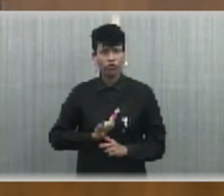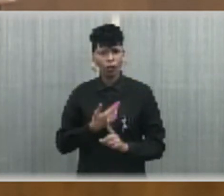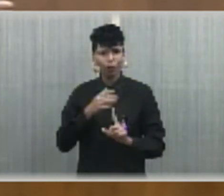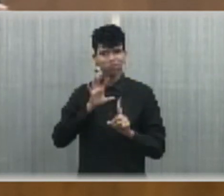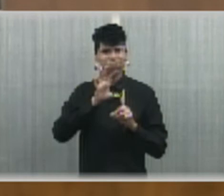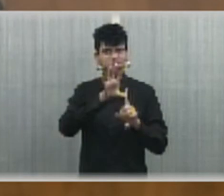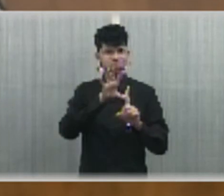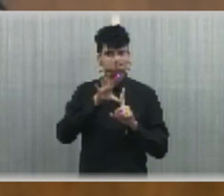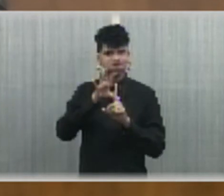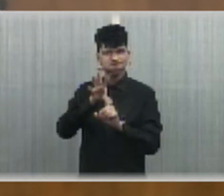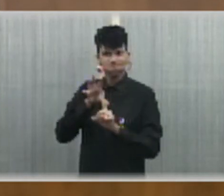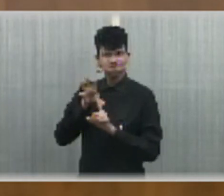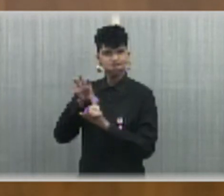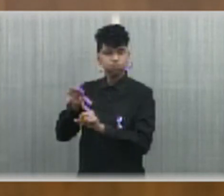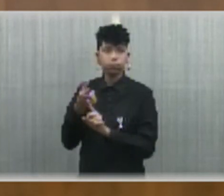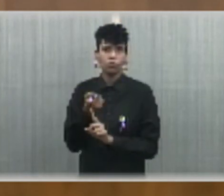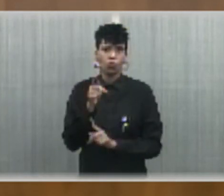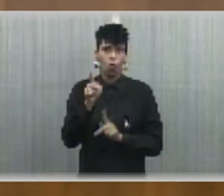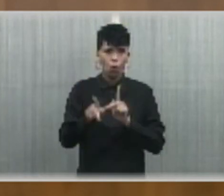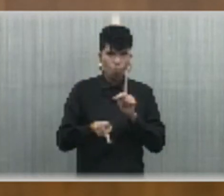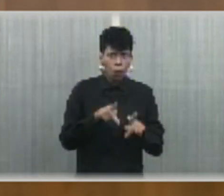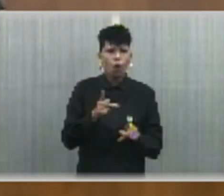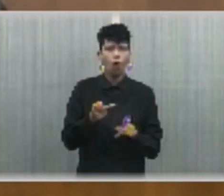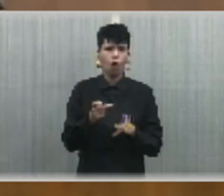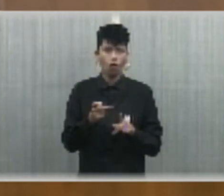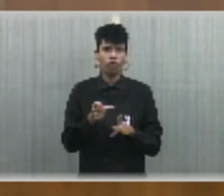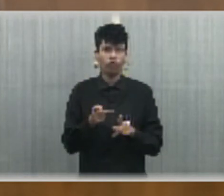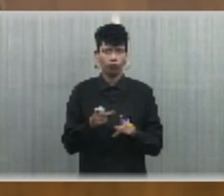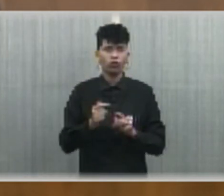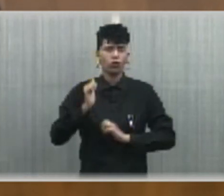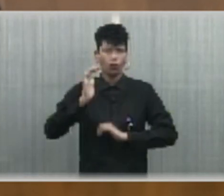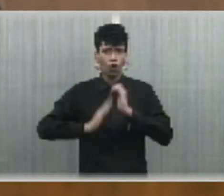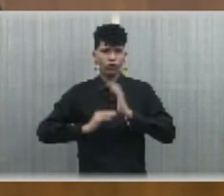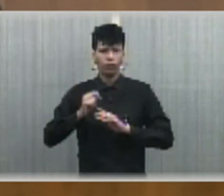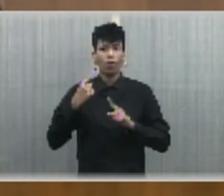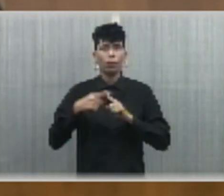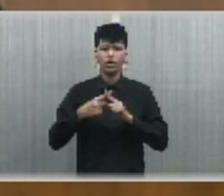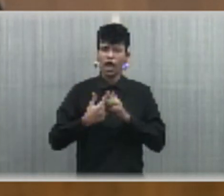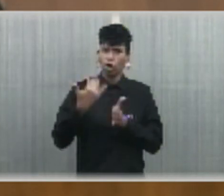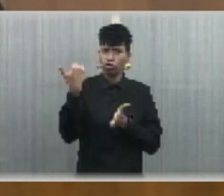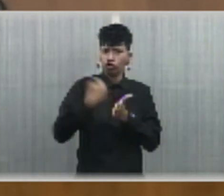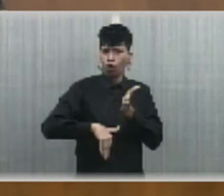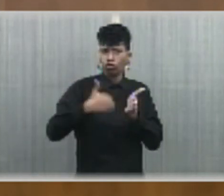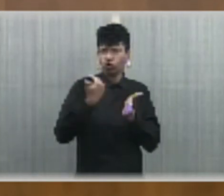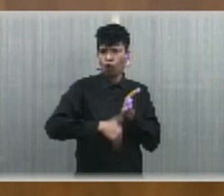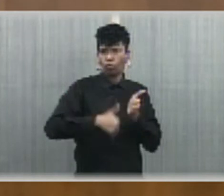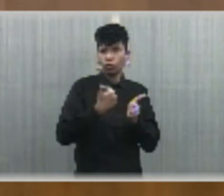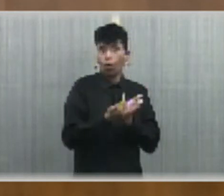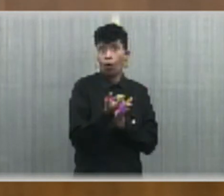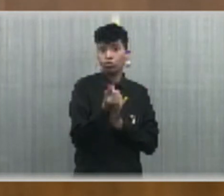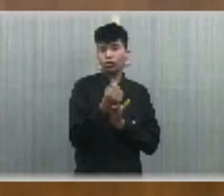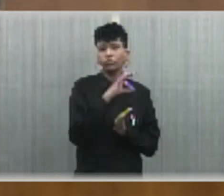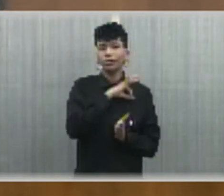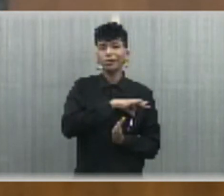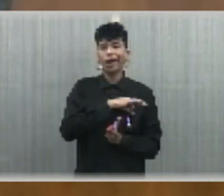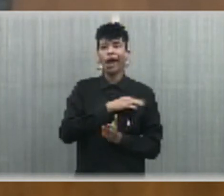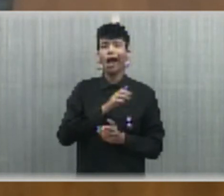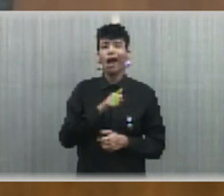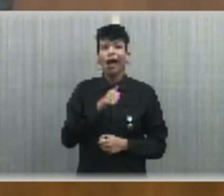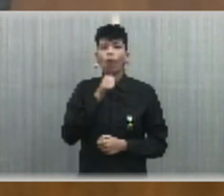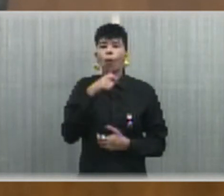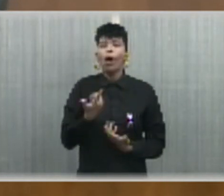transferindo de lotação, descontando no seu contra-cheque os dias de greve. Era isso que o governo estava